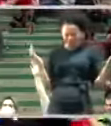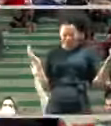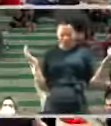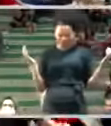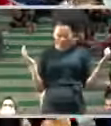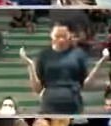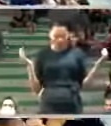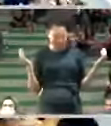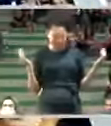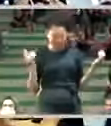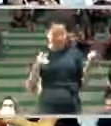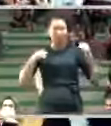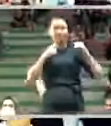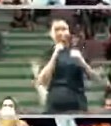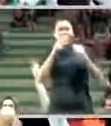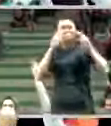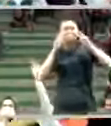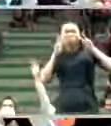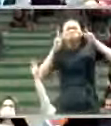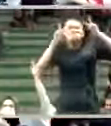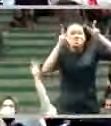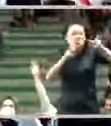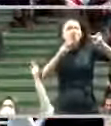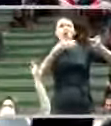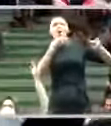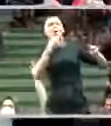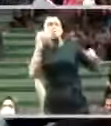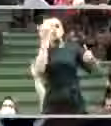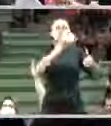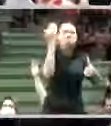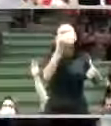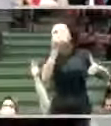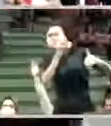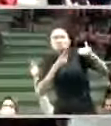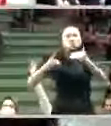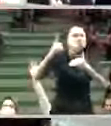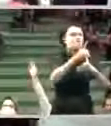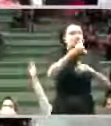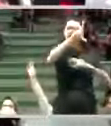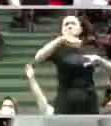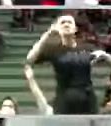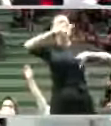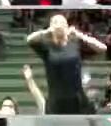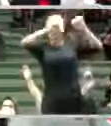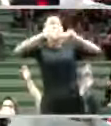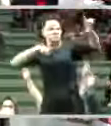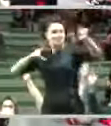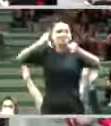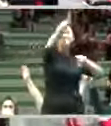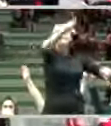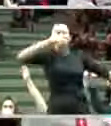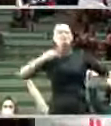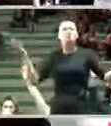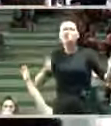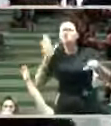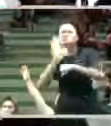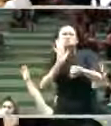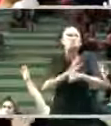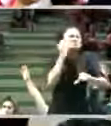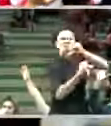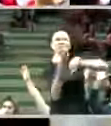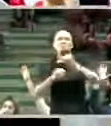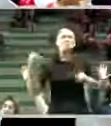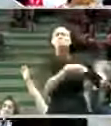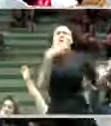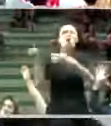Eu ainda vejo onde o homem não vê. Eu ainda escolho quem ninguém escolhe. Esta tarde eu estou fazendo algo novo